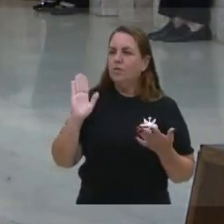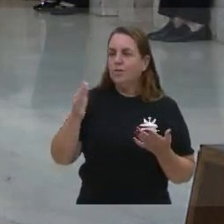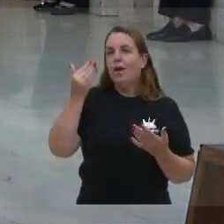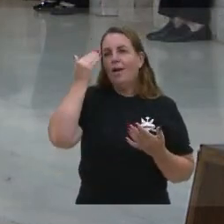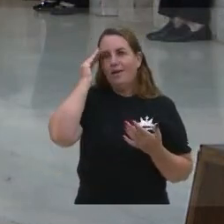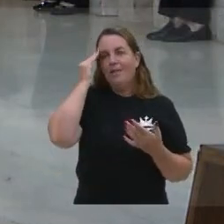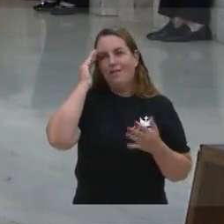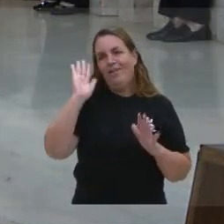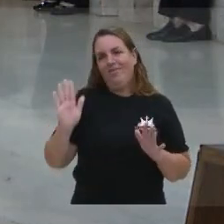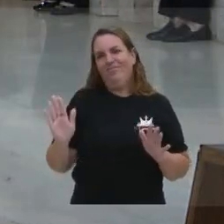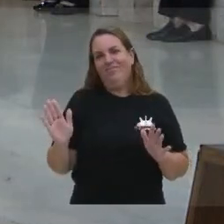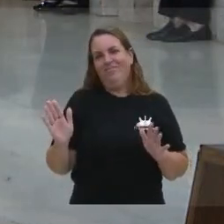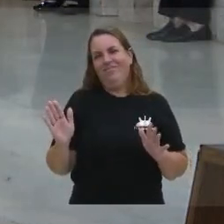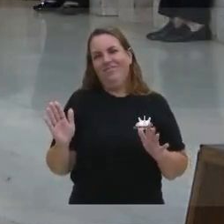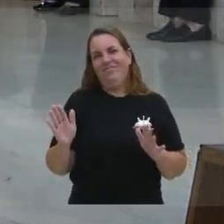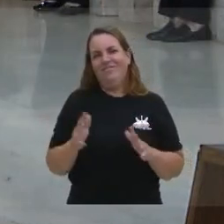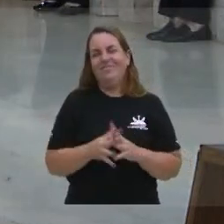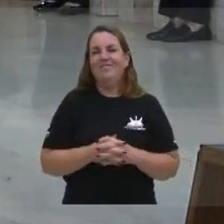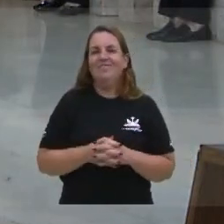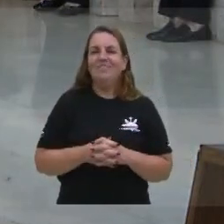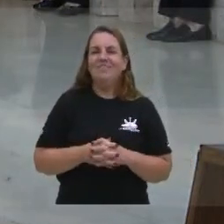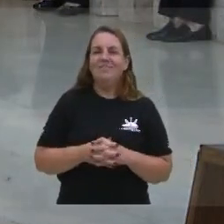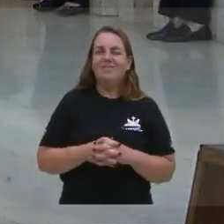diretor espiritual.